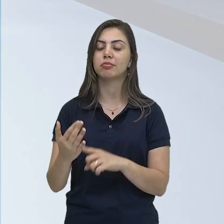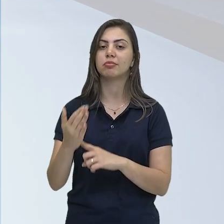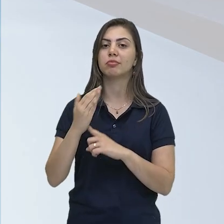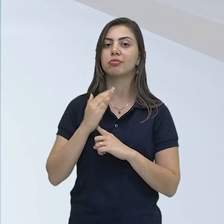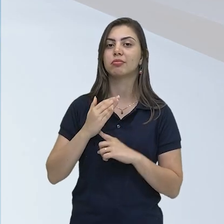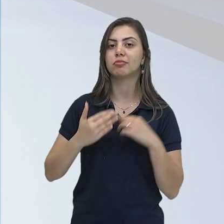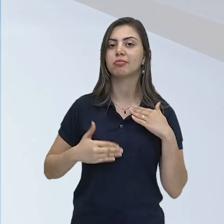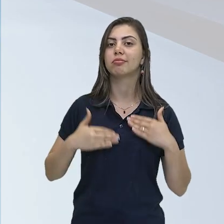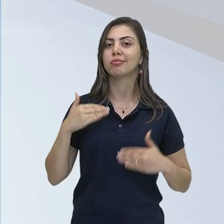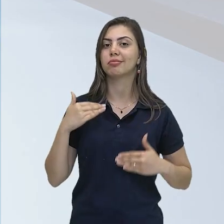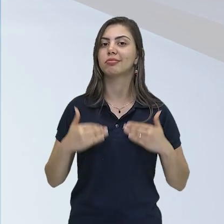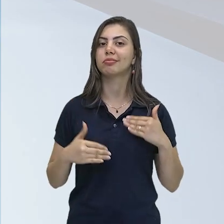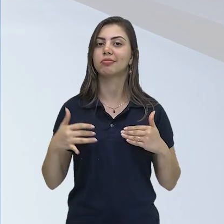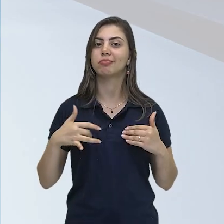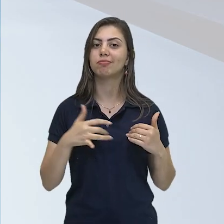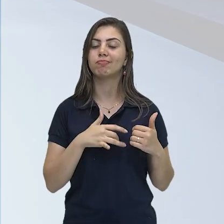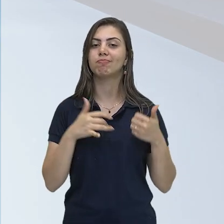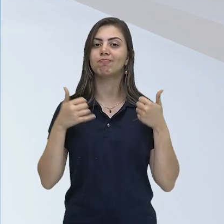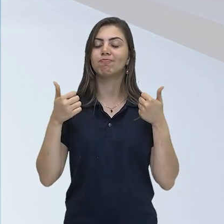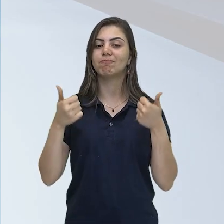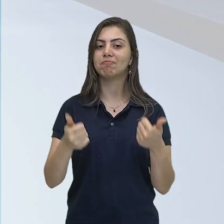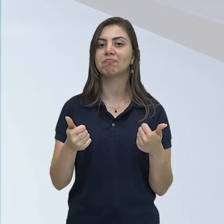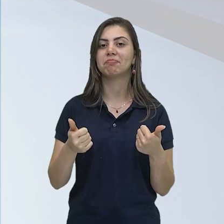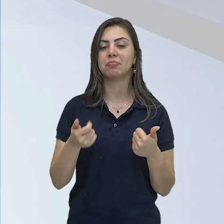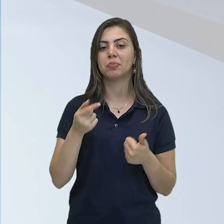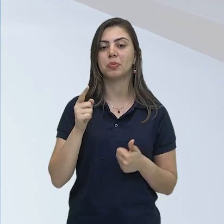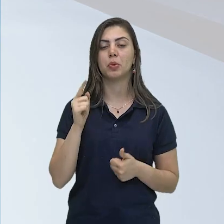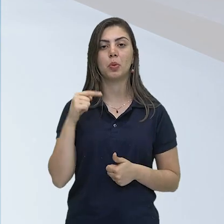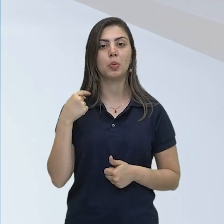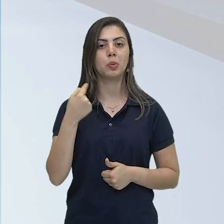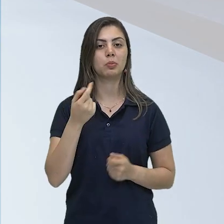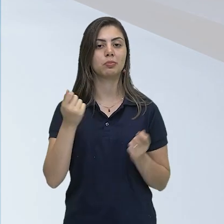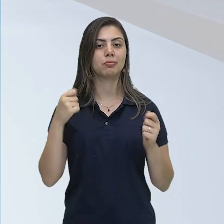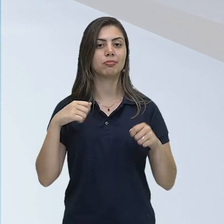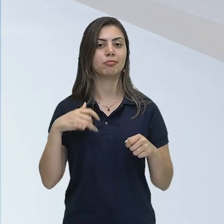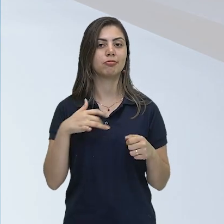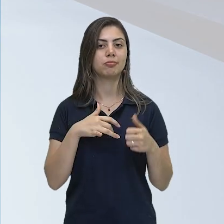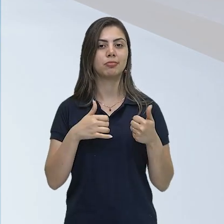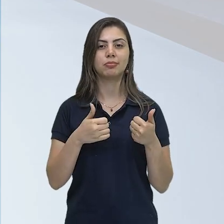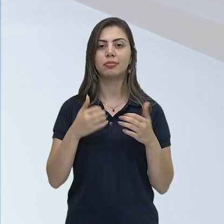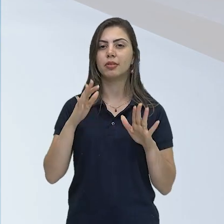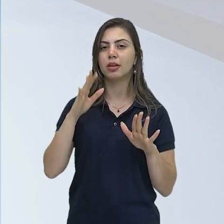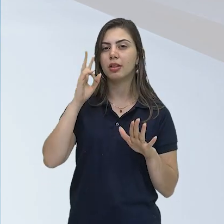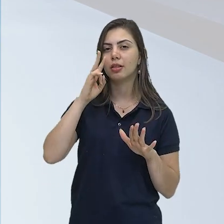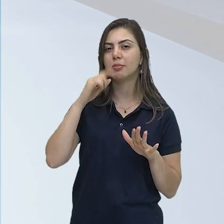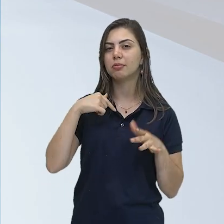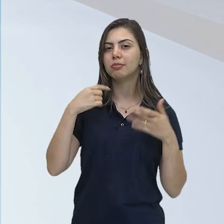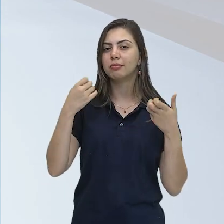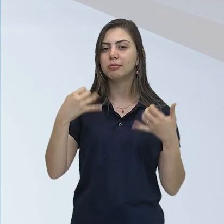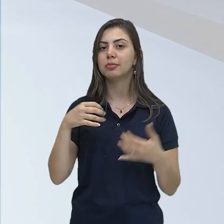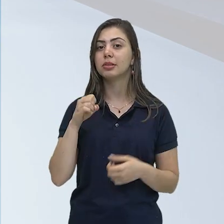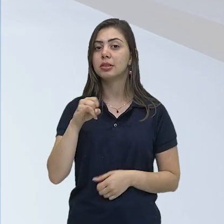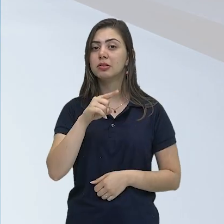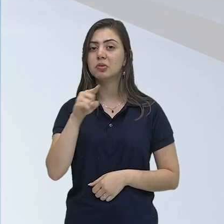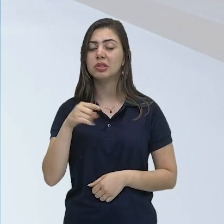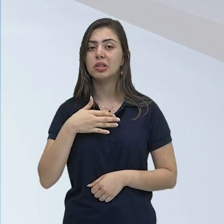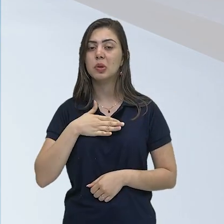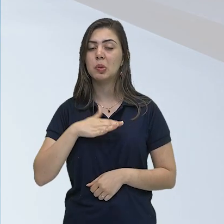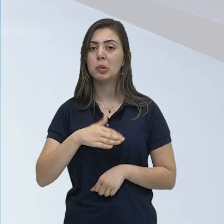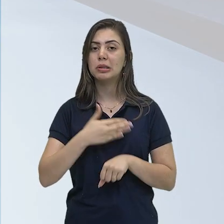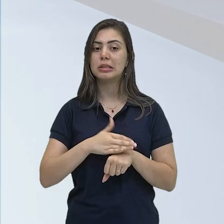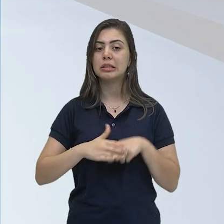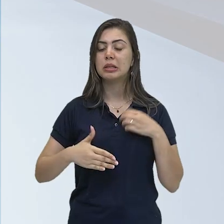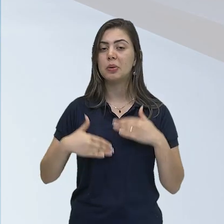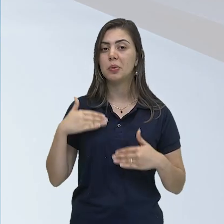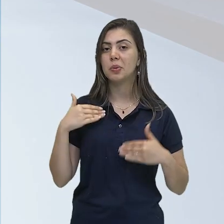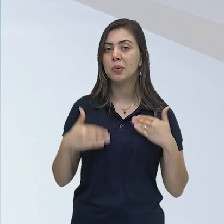né, para a nossa própria saúde, para que a gente se mantenha saudável. Lembra quando eu falo para vocês, se você não gosta de fazer